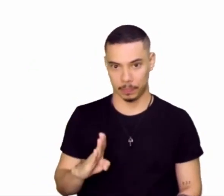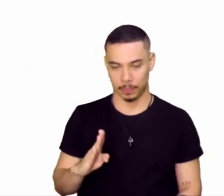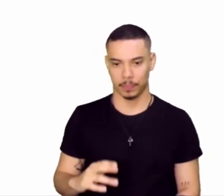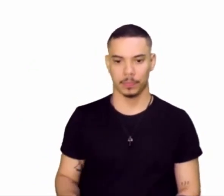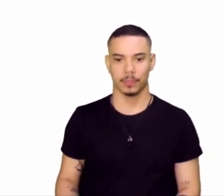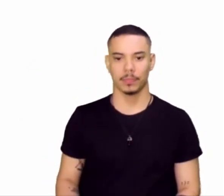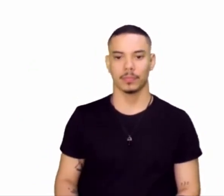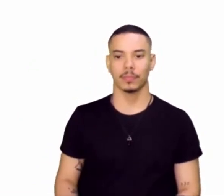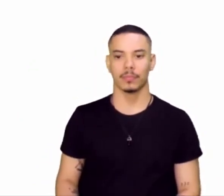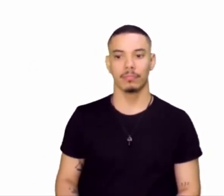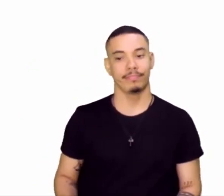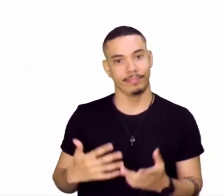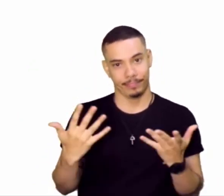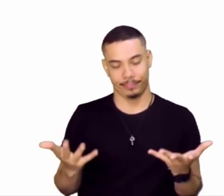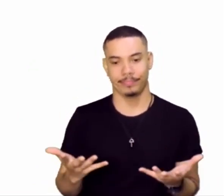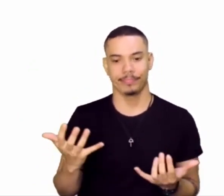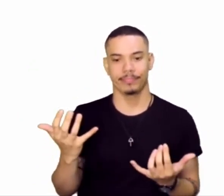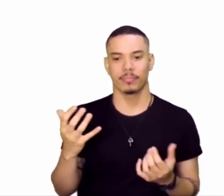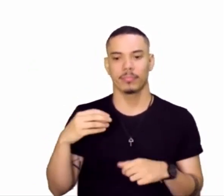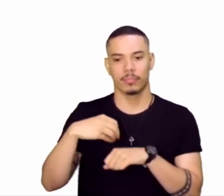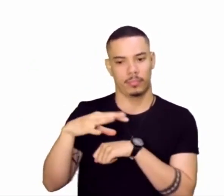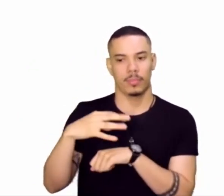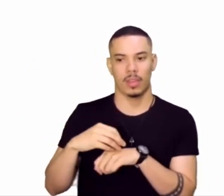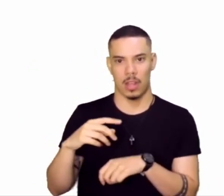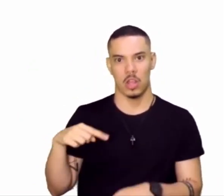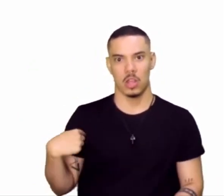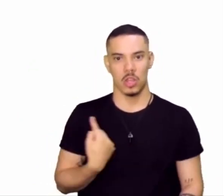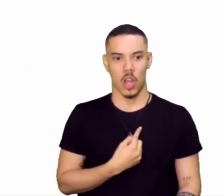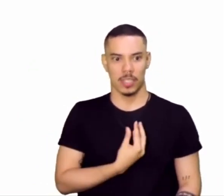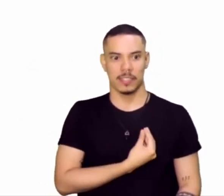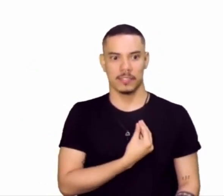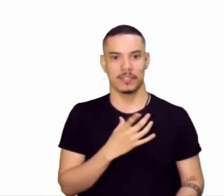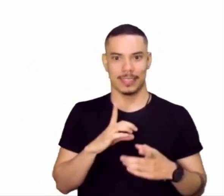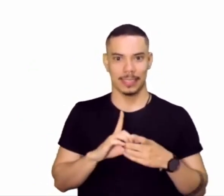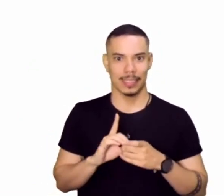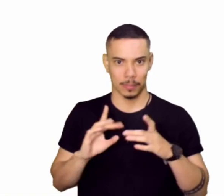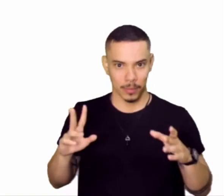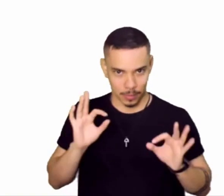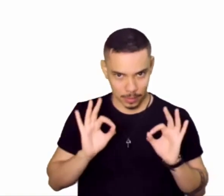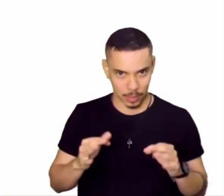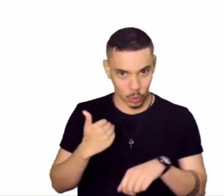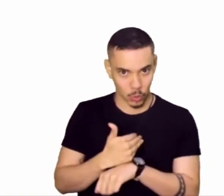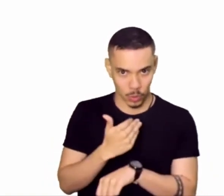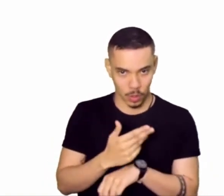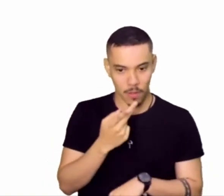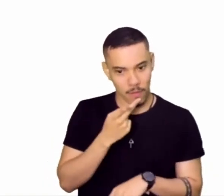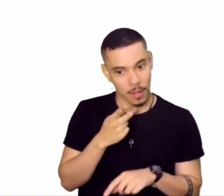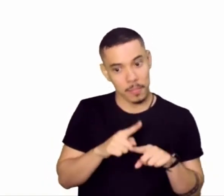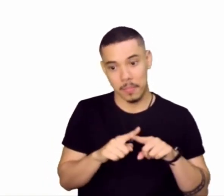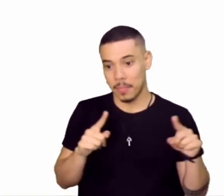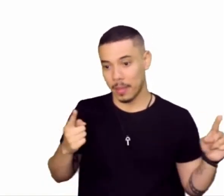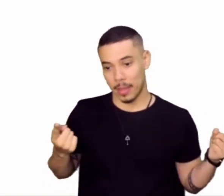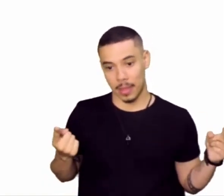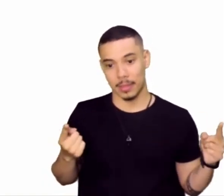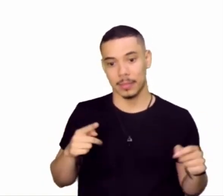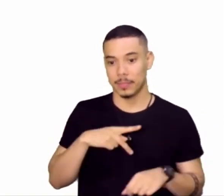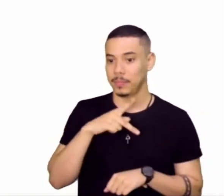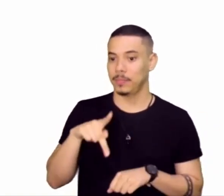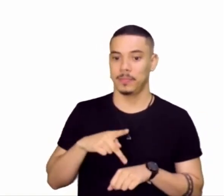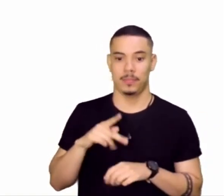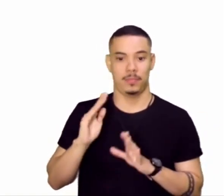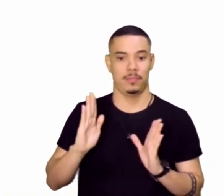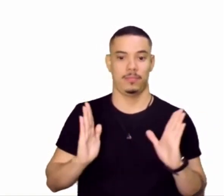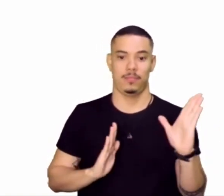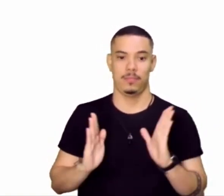Periodicamente, os brasileiros afirmam que vivem numa democracia. A gente fala todo instante, ok? Apesar de o país já ter passado por uma